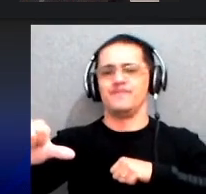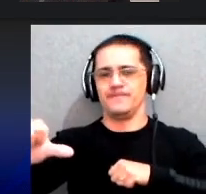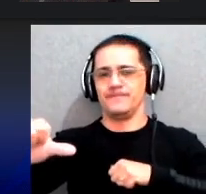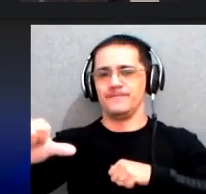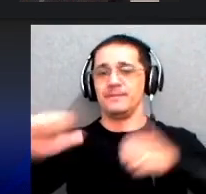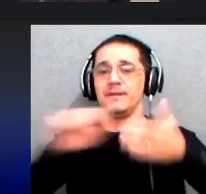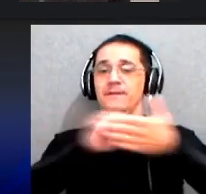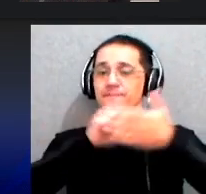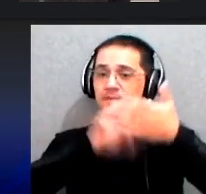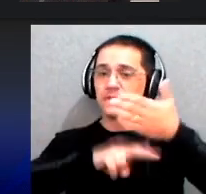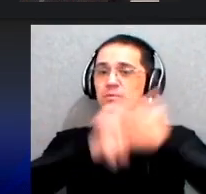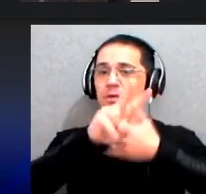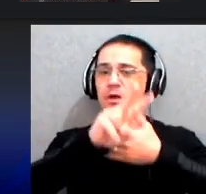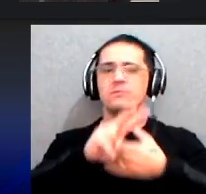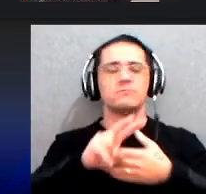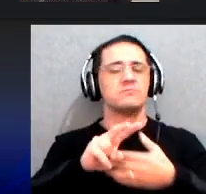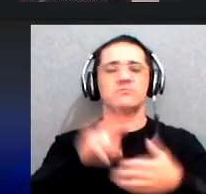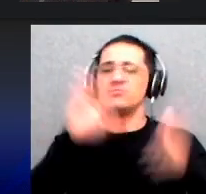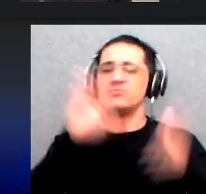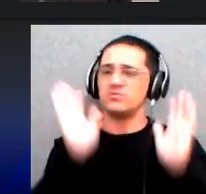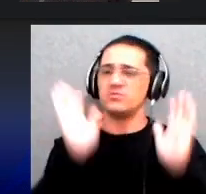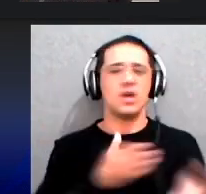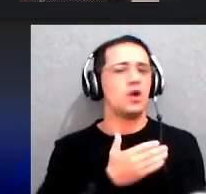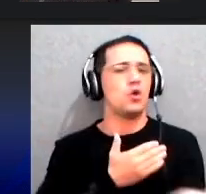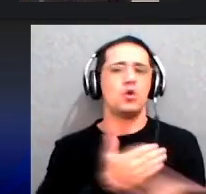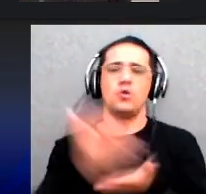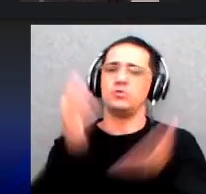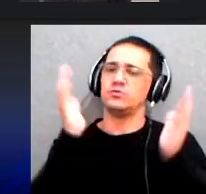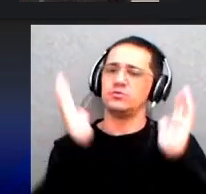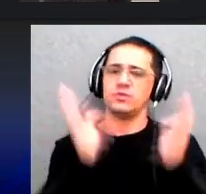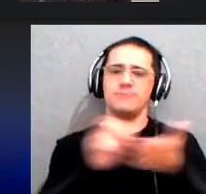uma realidade. Há uma